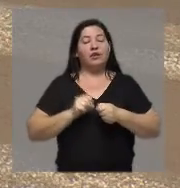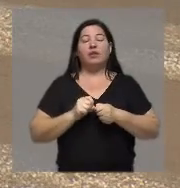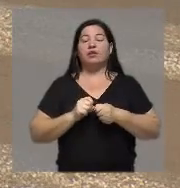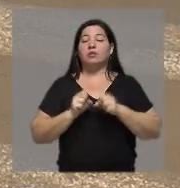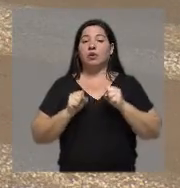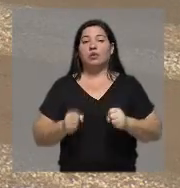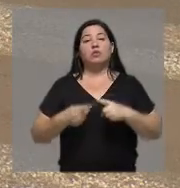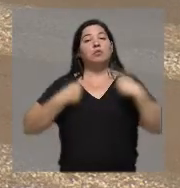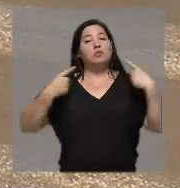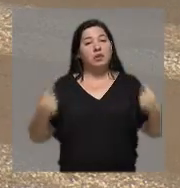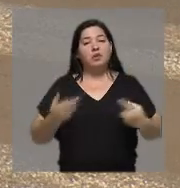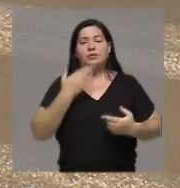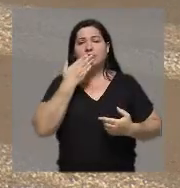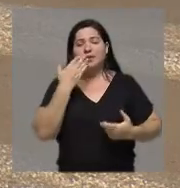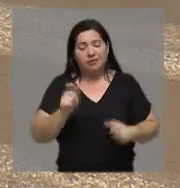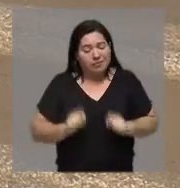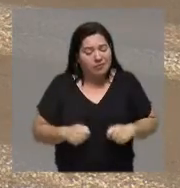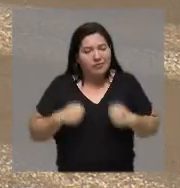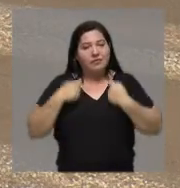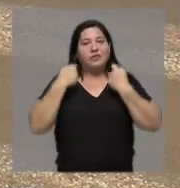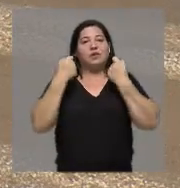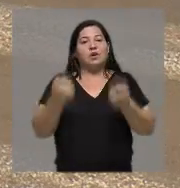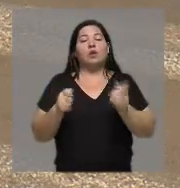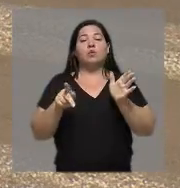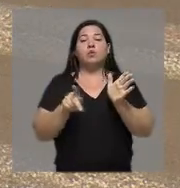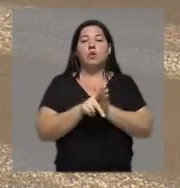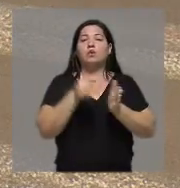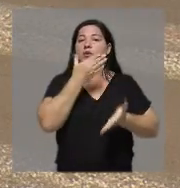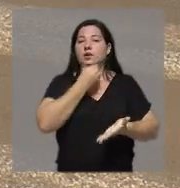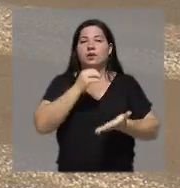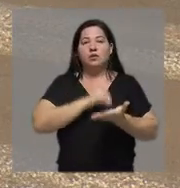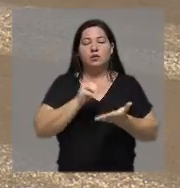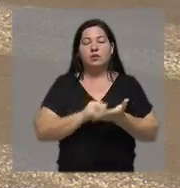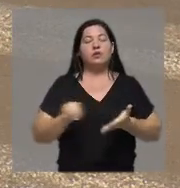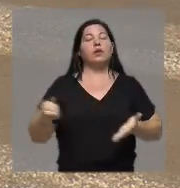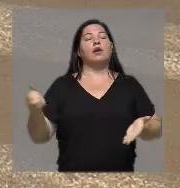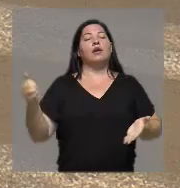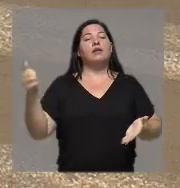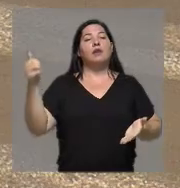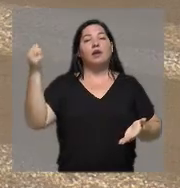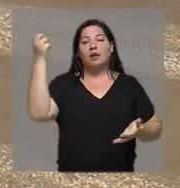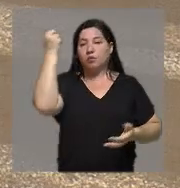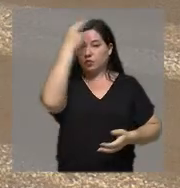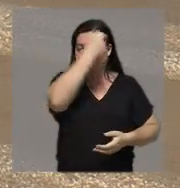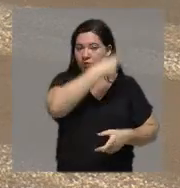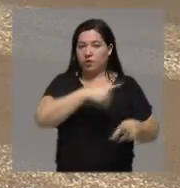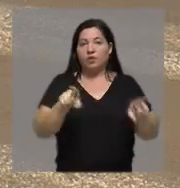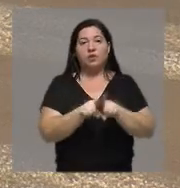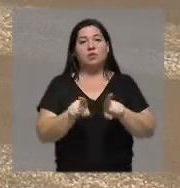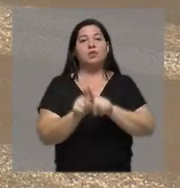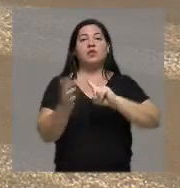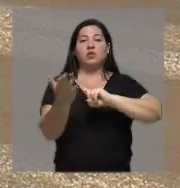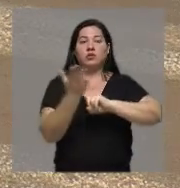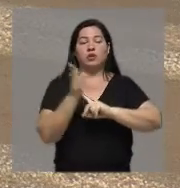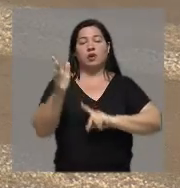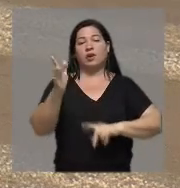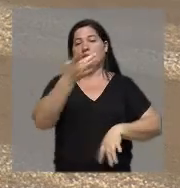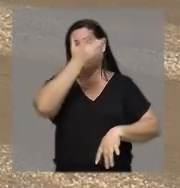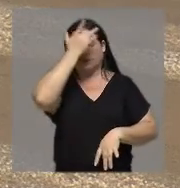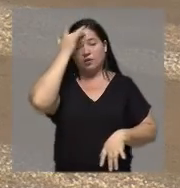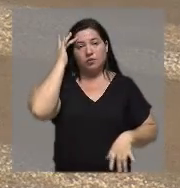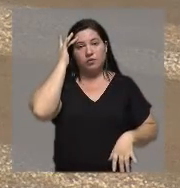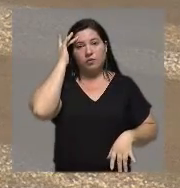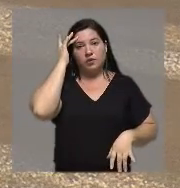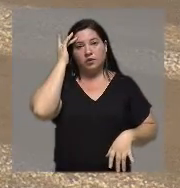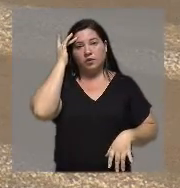possibilidade, mas nós queremos pedir esse empenho, né, do próprio secretário, da prefeitura como um todo, para ajudar a população, ajudar principalmente